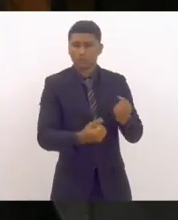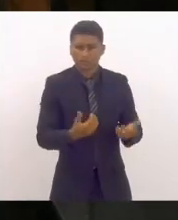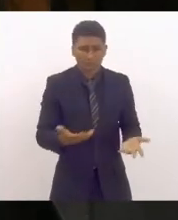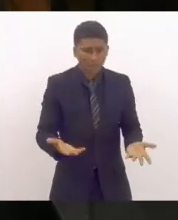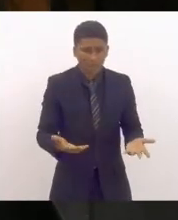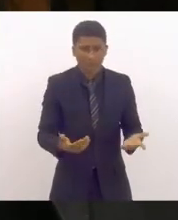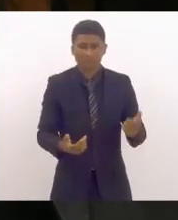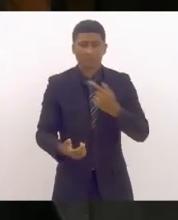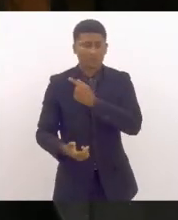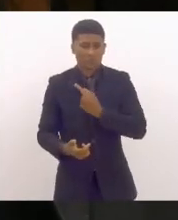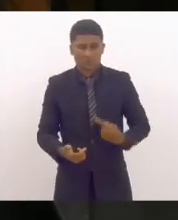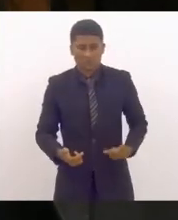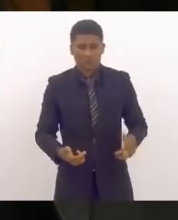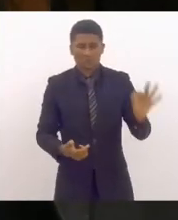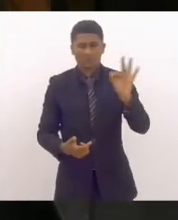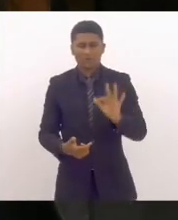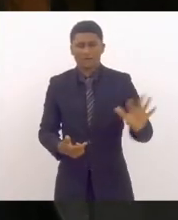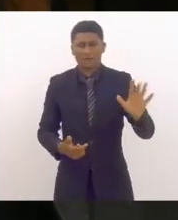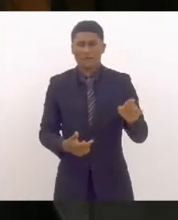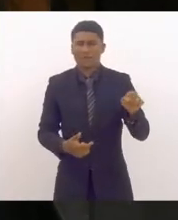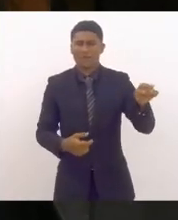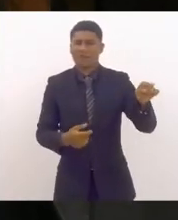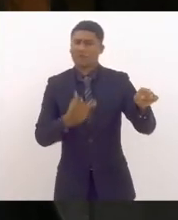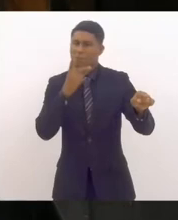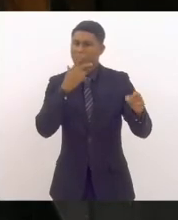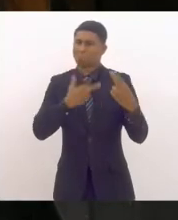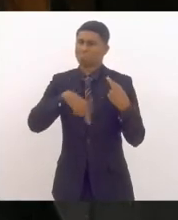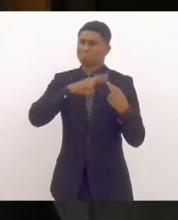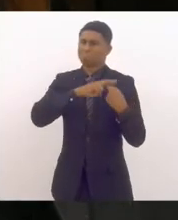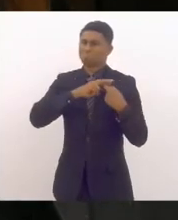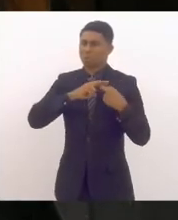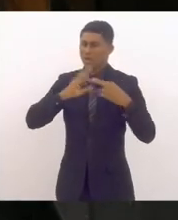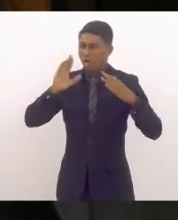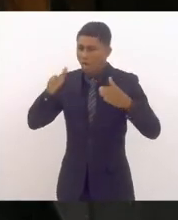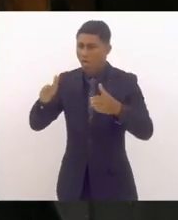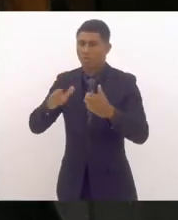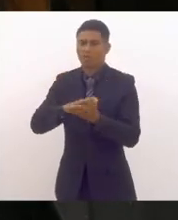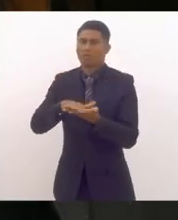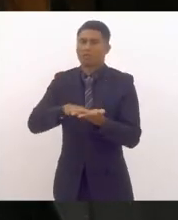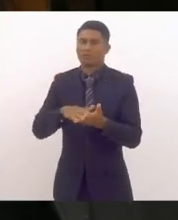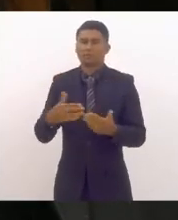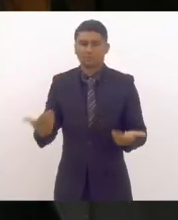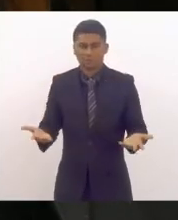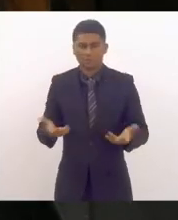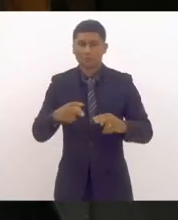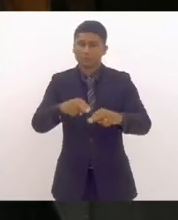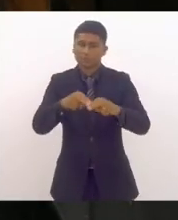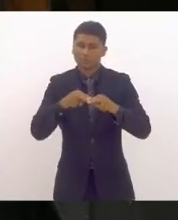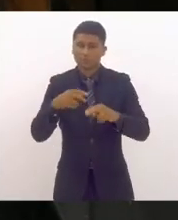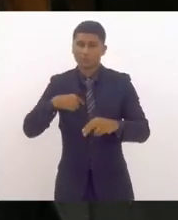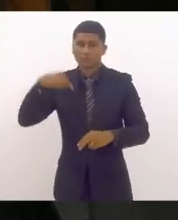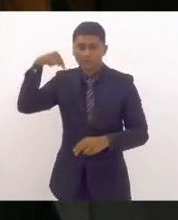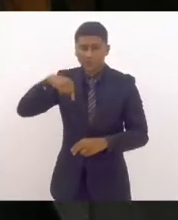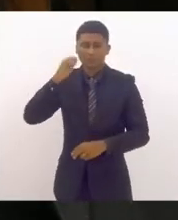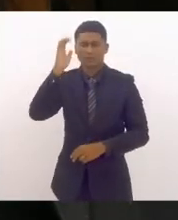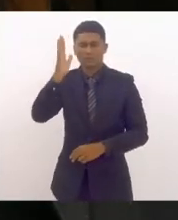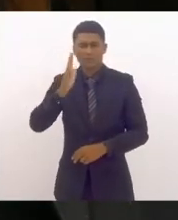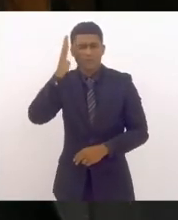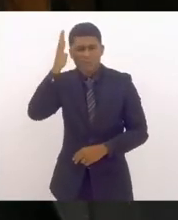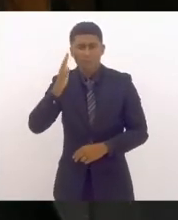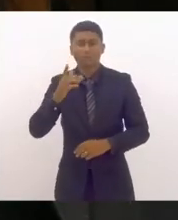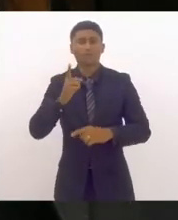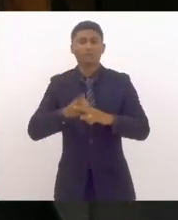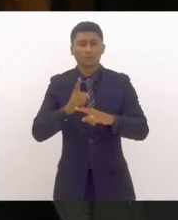que por sua vez já é completamente comprometido com a situação dos estados e dos Municípios por isso faço aqui essa manifestação porque